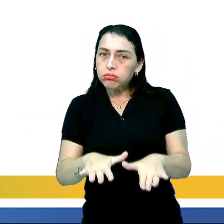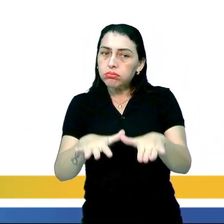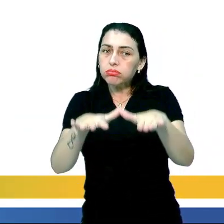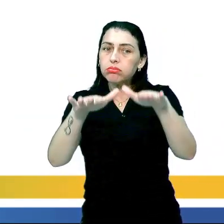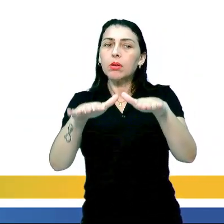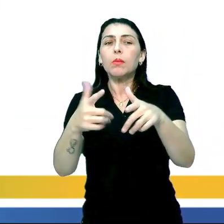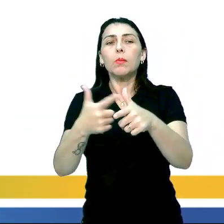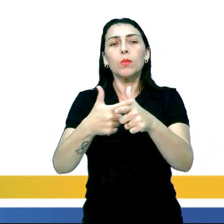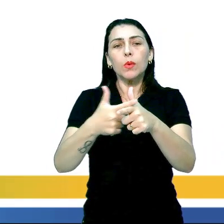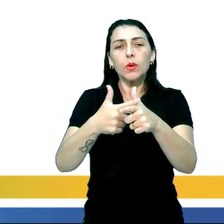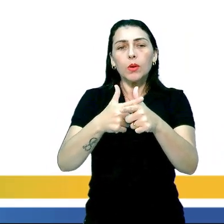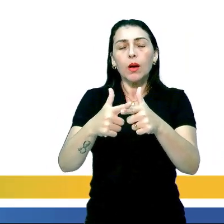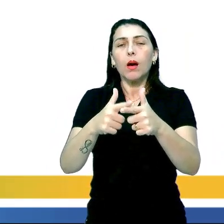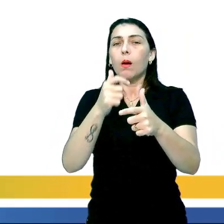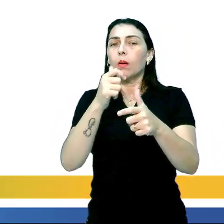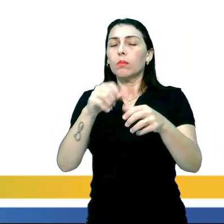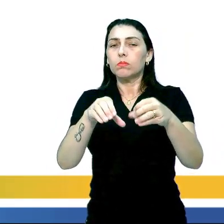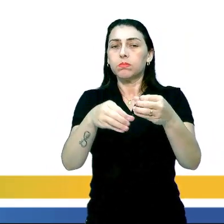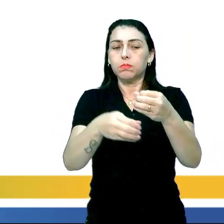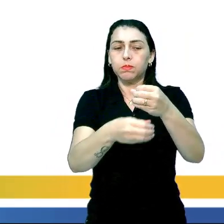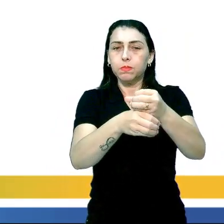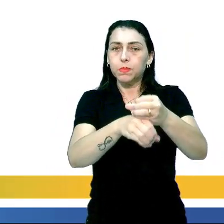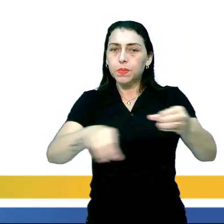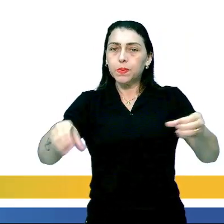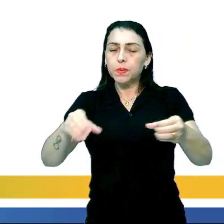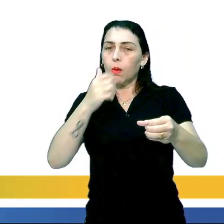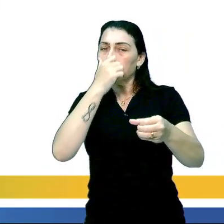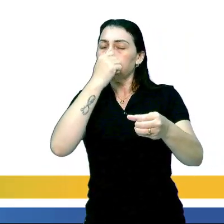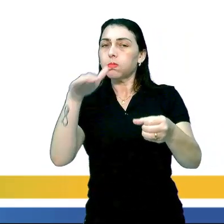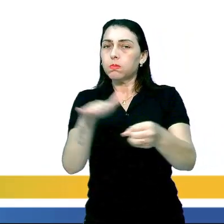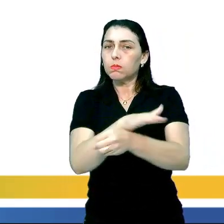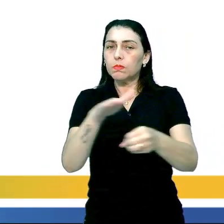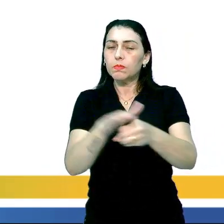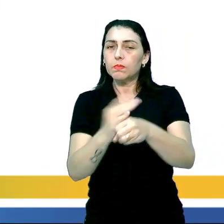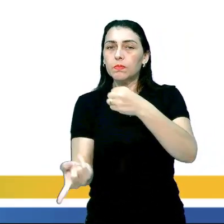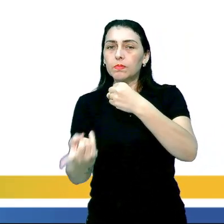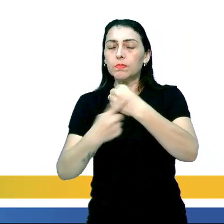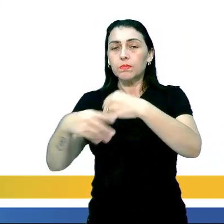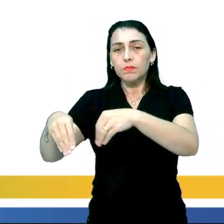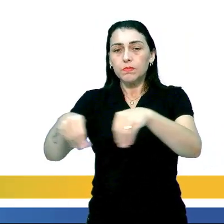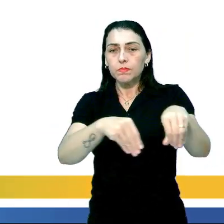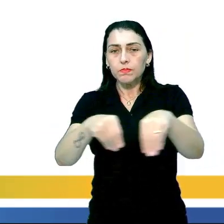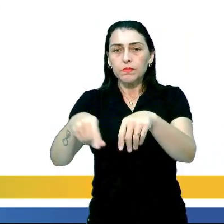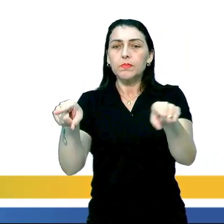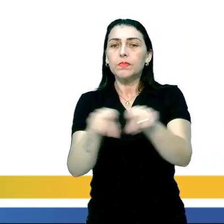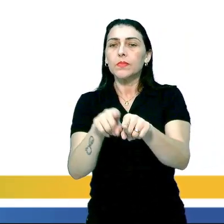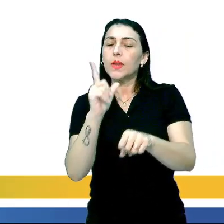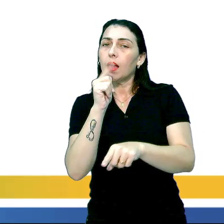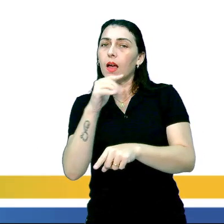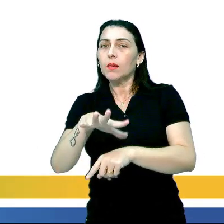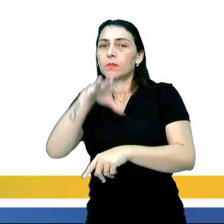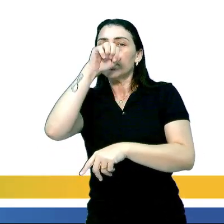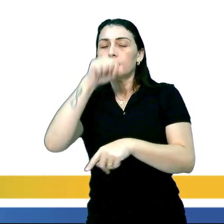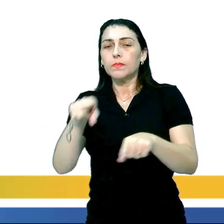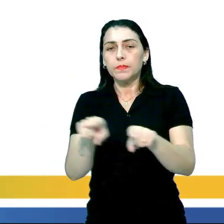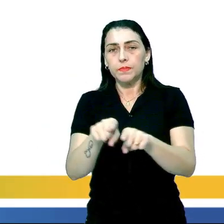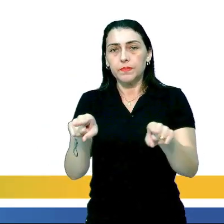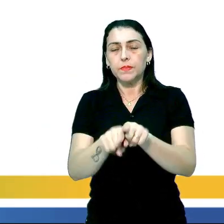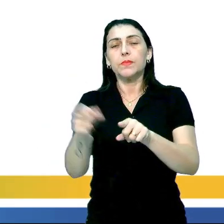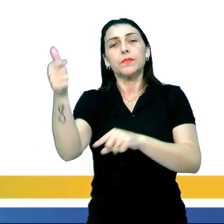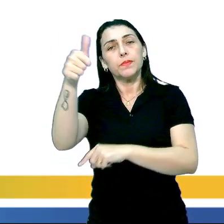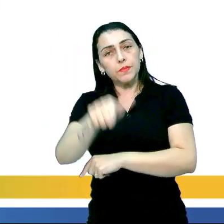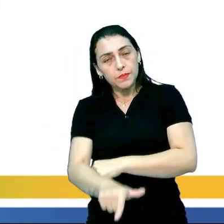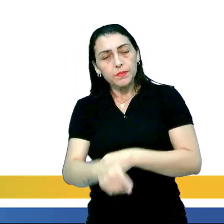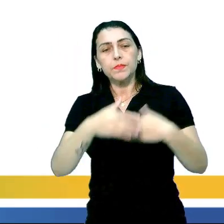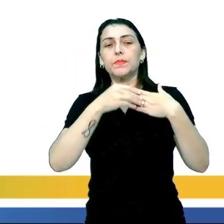alagamentos, problemas, por exemplo, como entupimento de bueiros, contaminação do solo, da água e do ar.